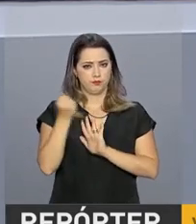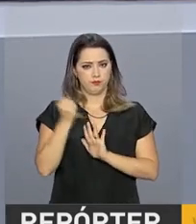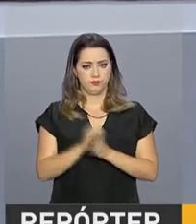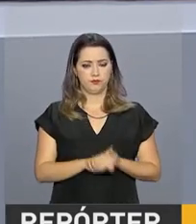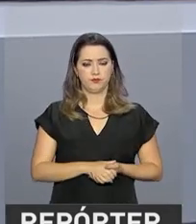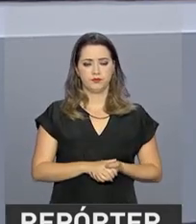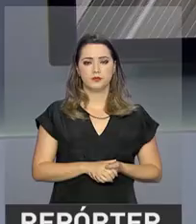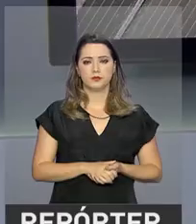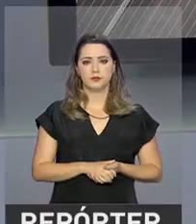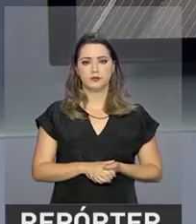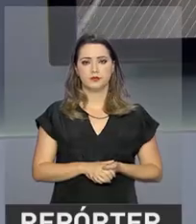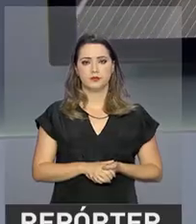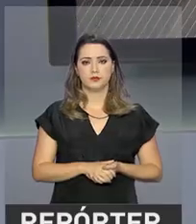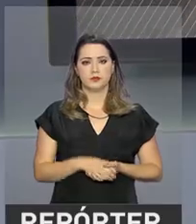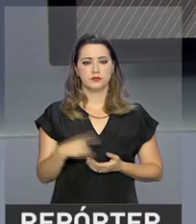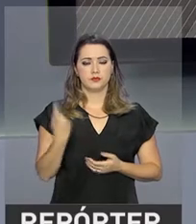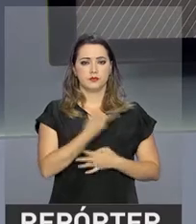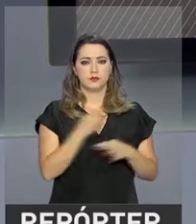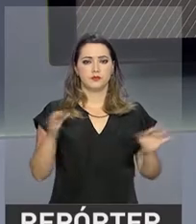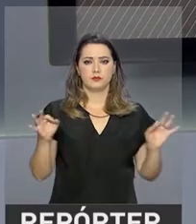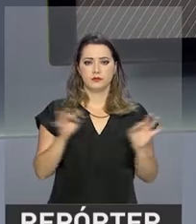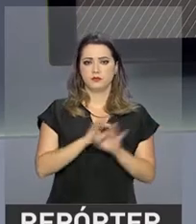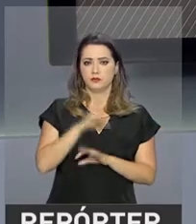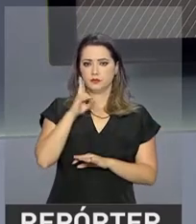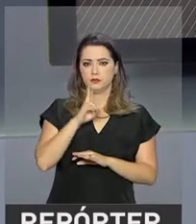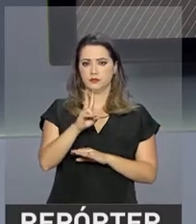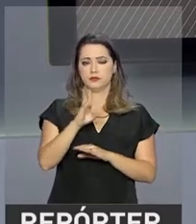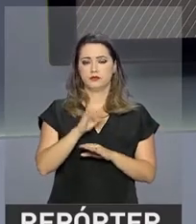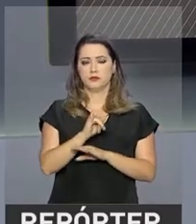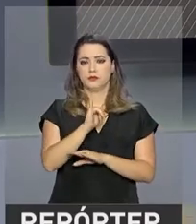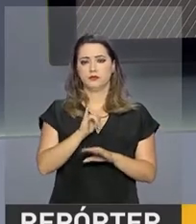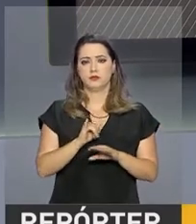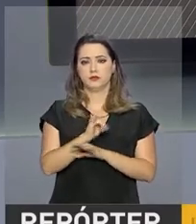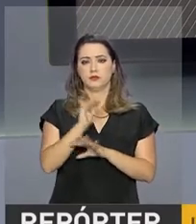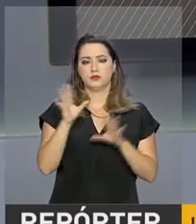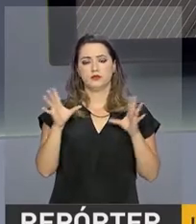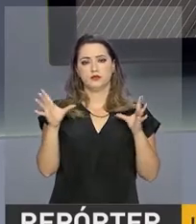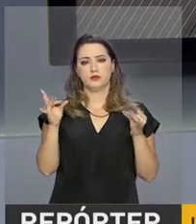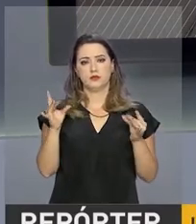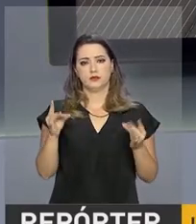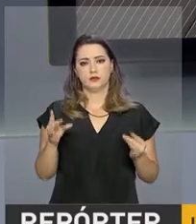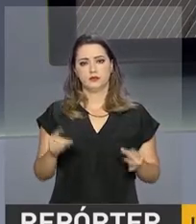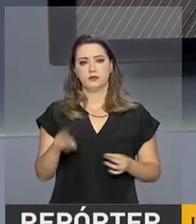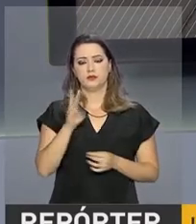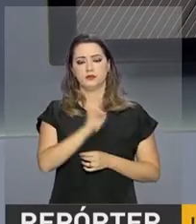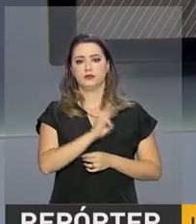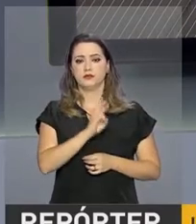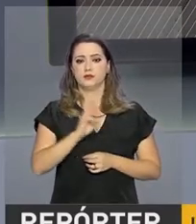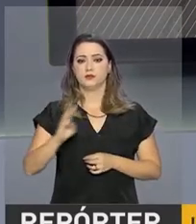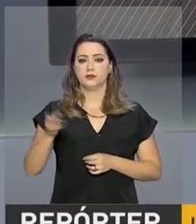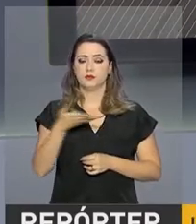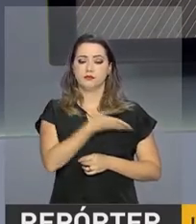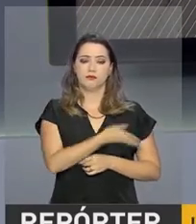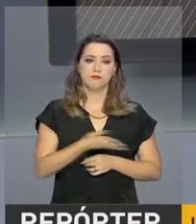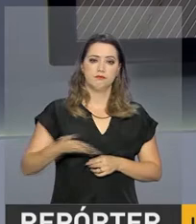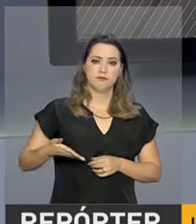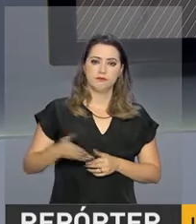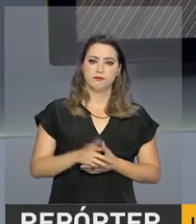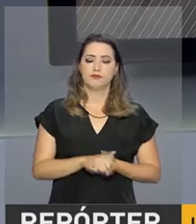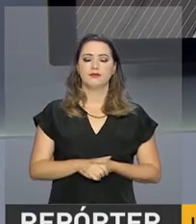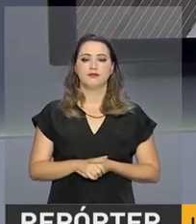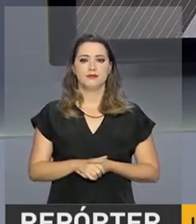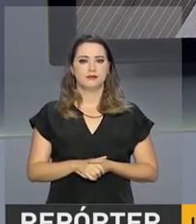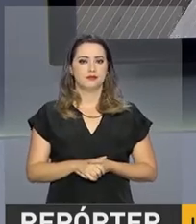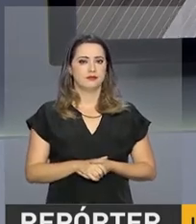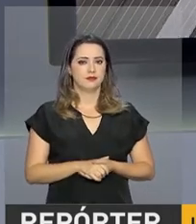aos recursos mas ficamos por aqui você pode rever as reportagens no youtube e toda a nossa programação também está na página